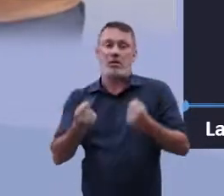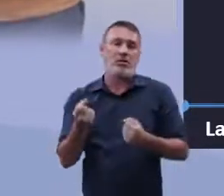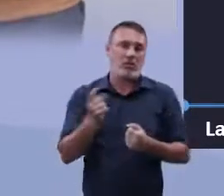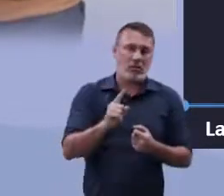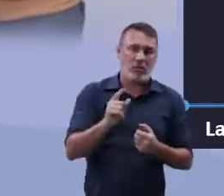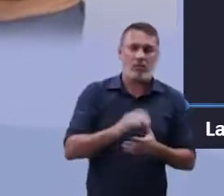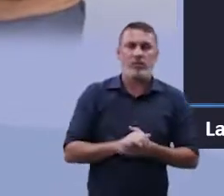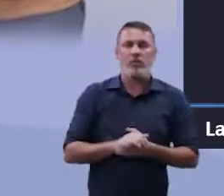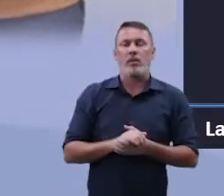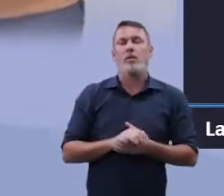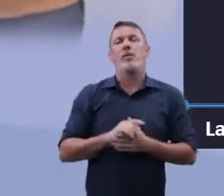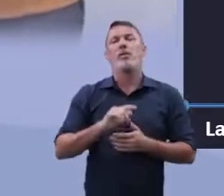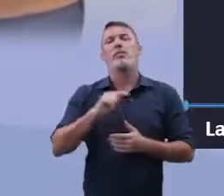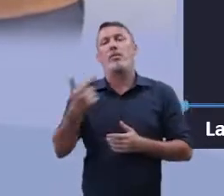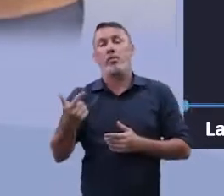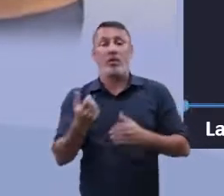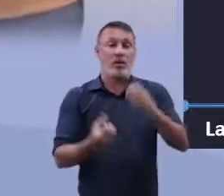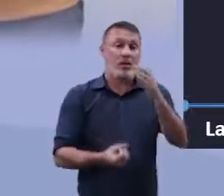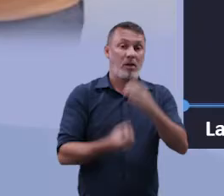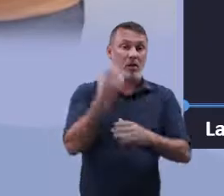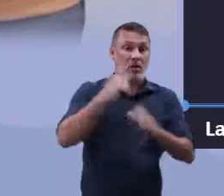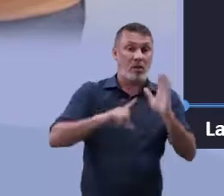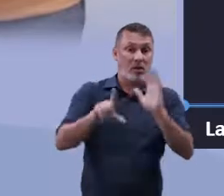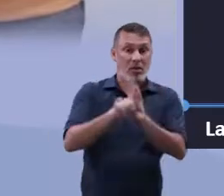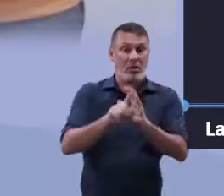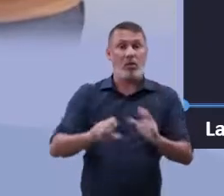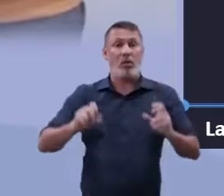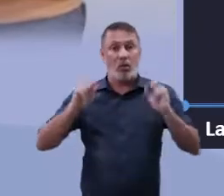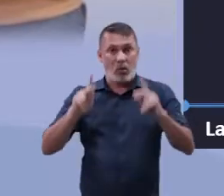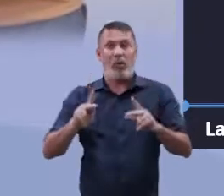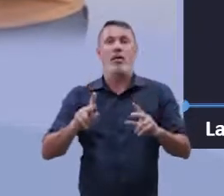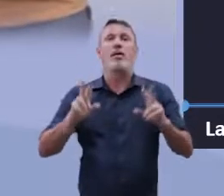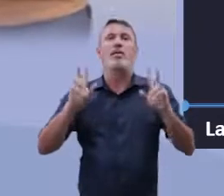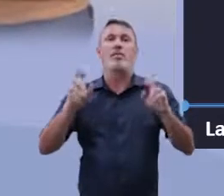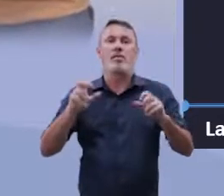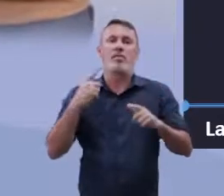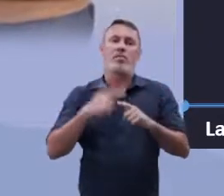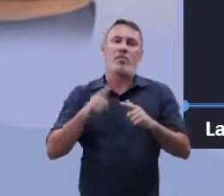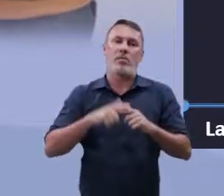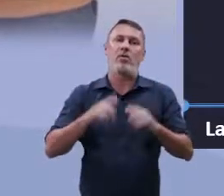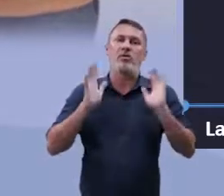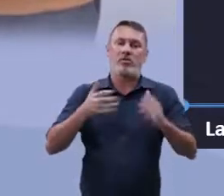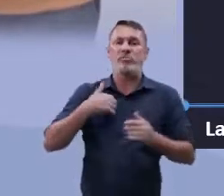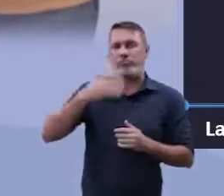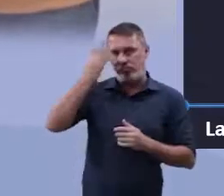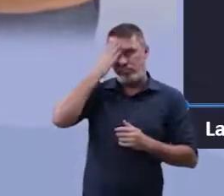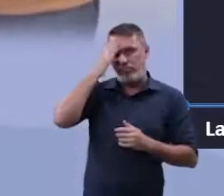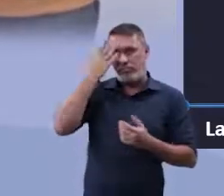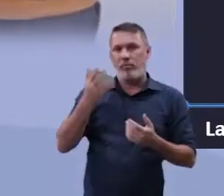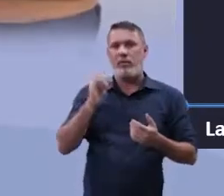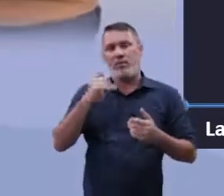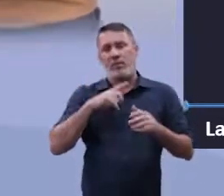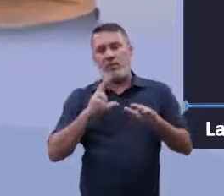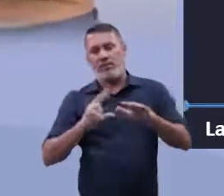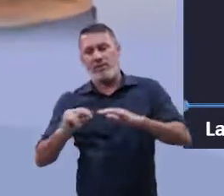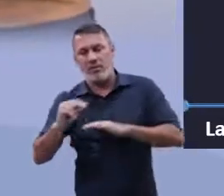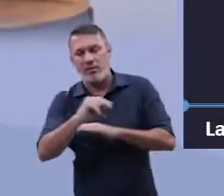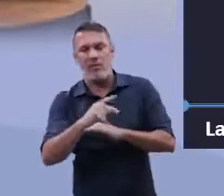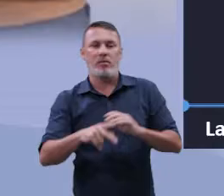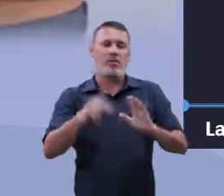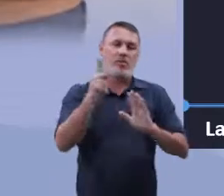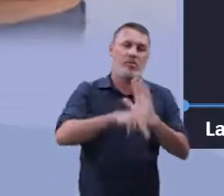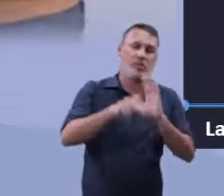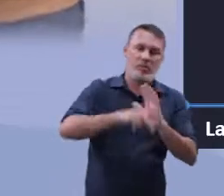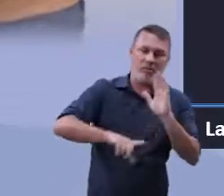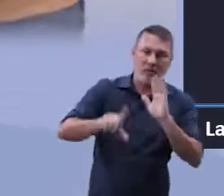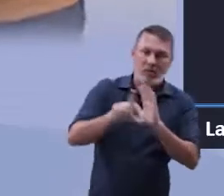para aceitar ou não. A partir do momento que eu crio um projeto de lei, então eu sei que há uma problemática. Então, se eu tenho fake news e tenho um